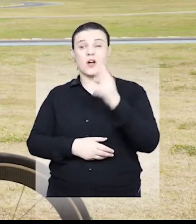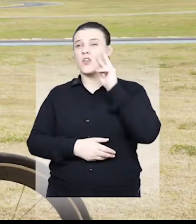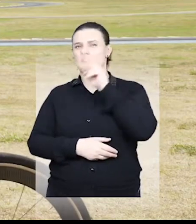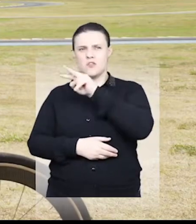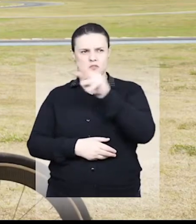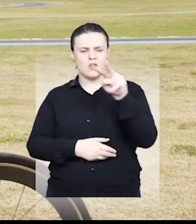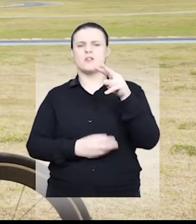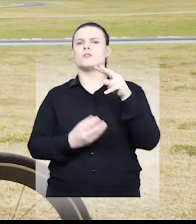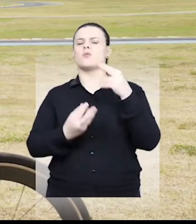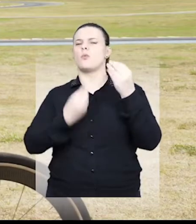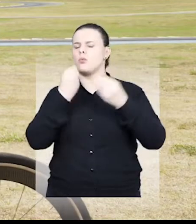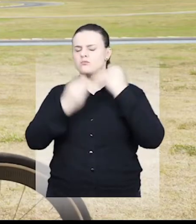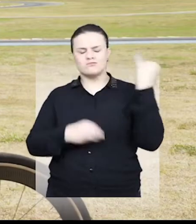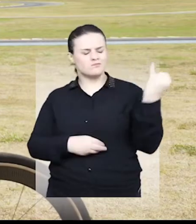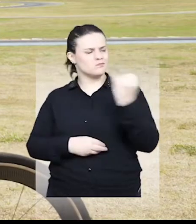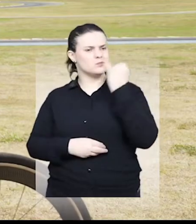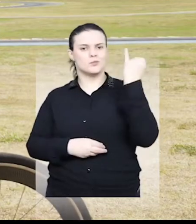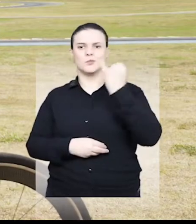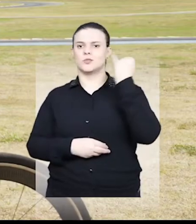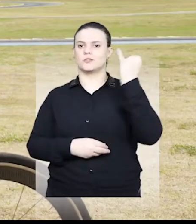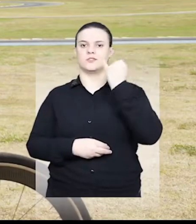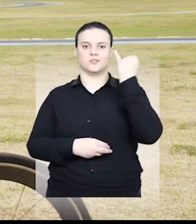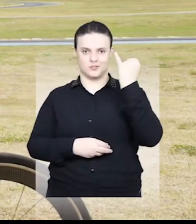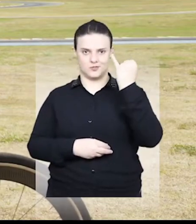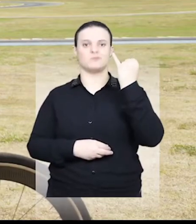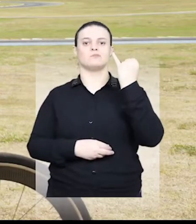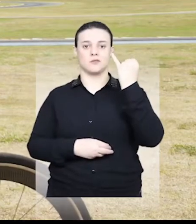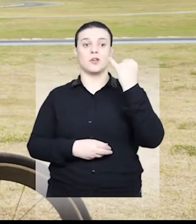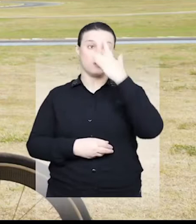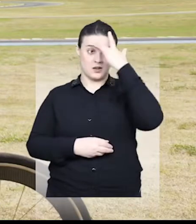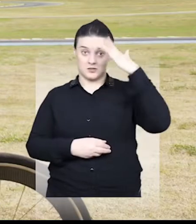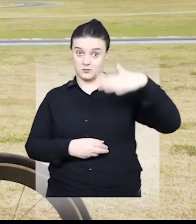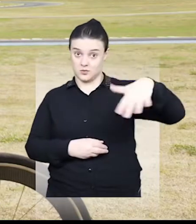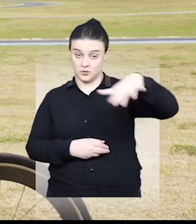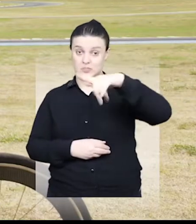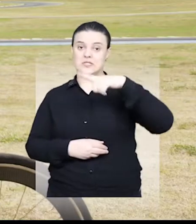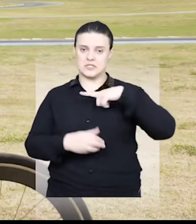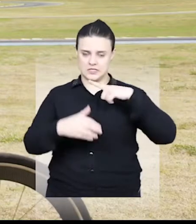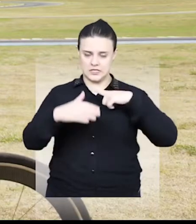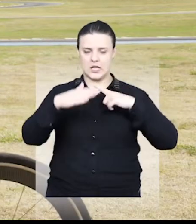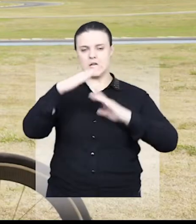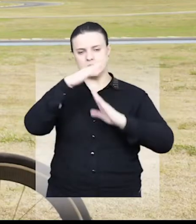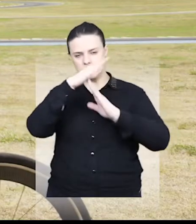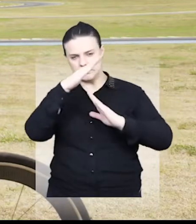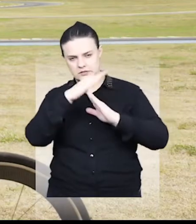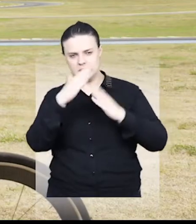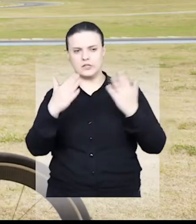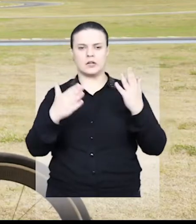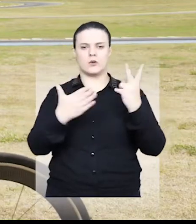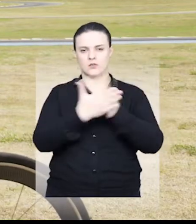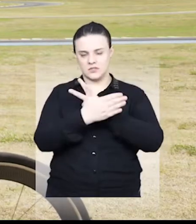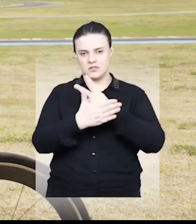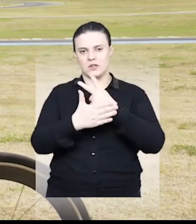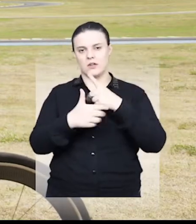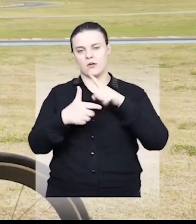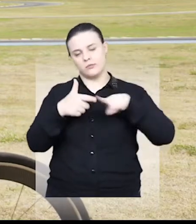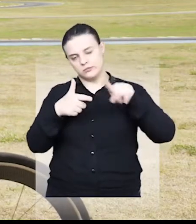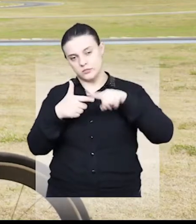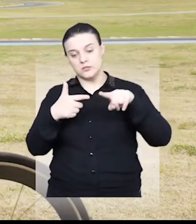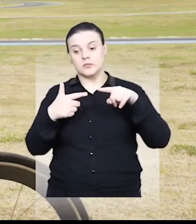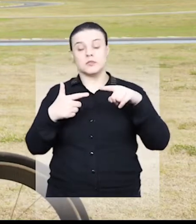e vejo uma importância muito grande, né, em as pessoas que têm algum tipo de lesão